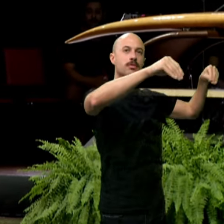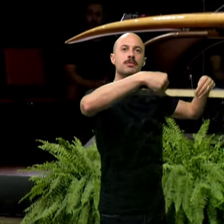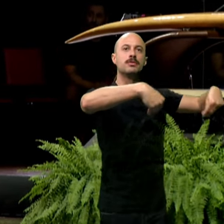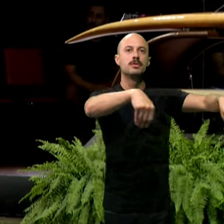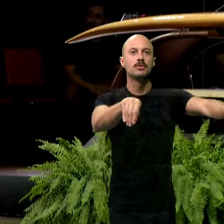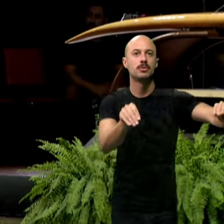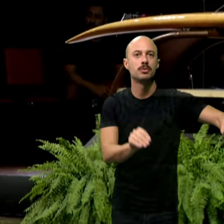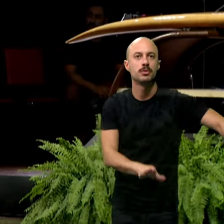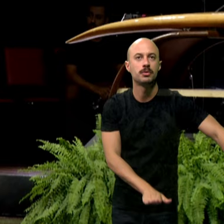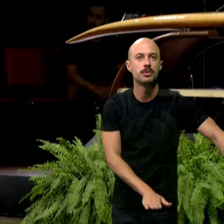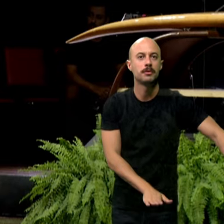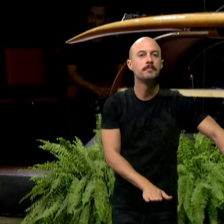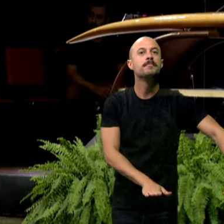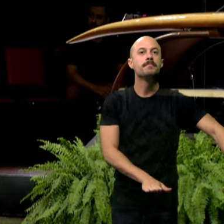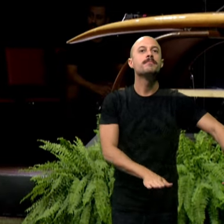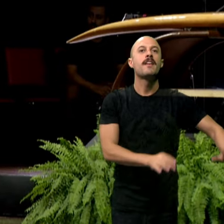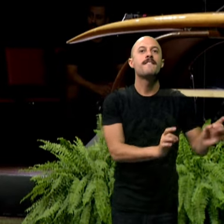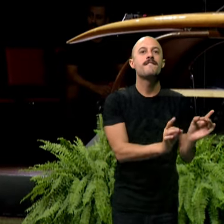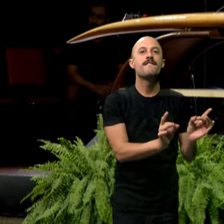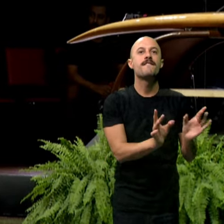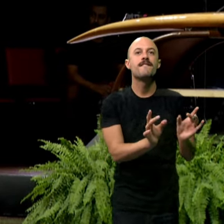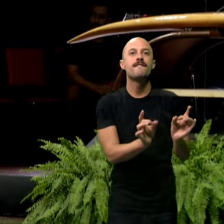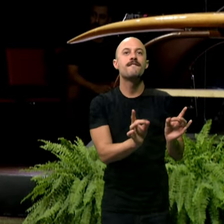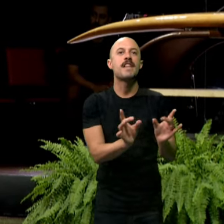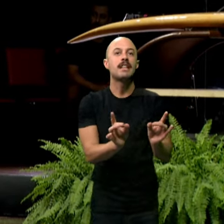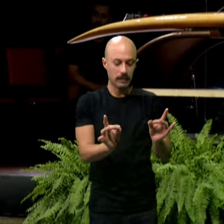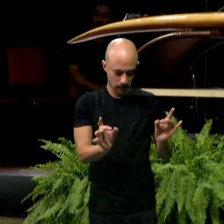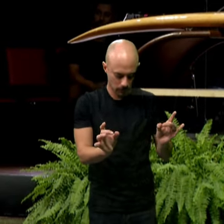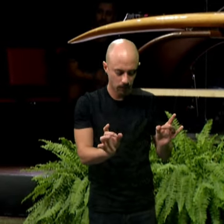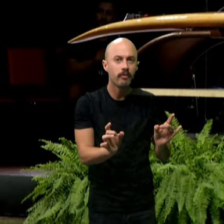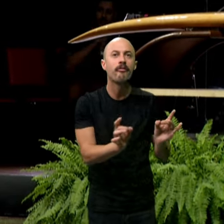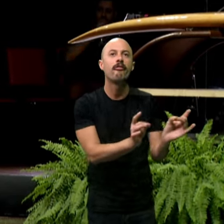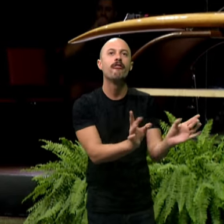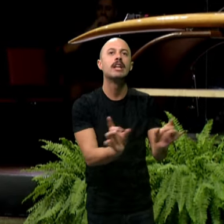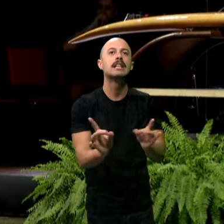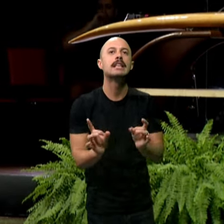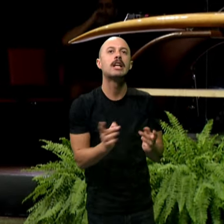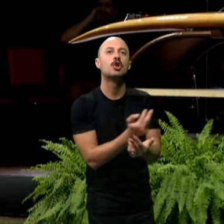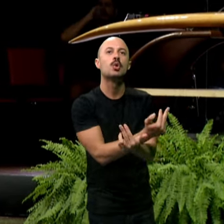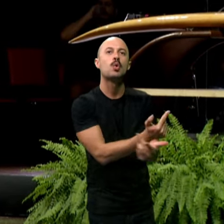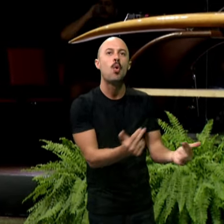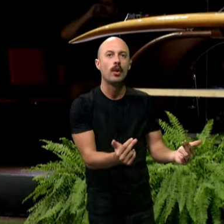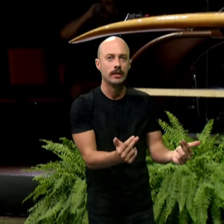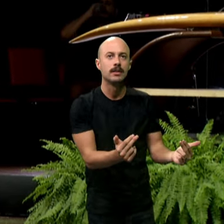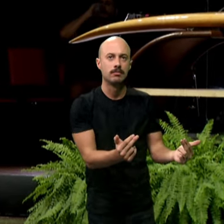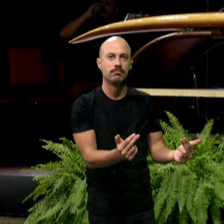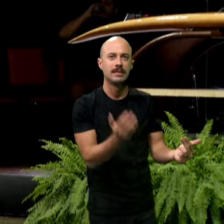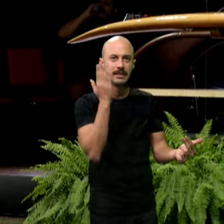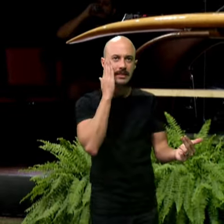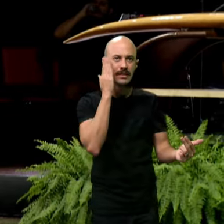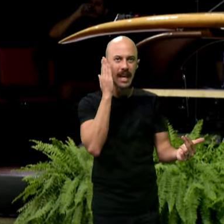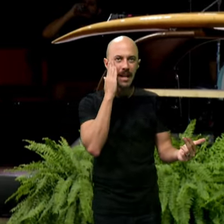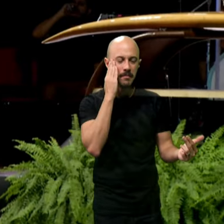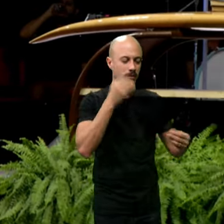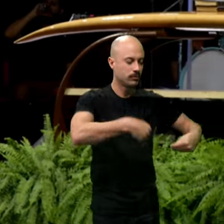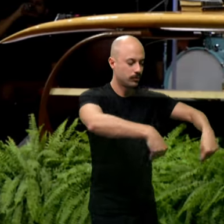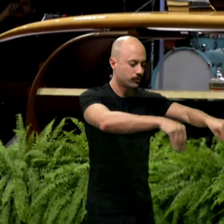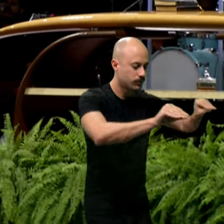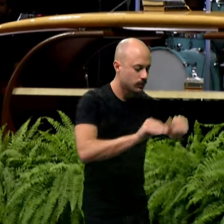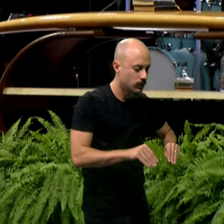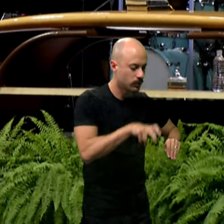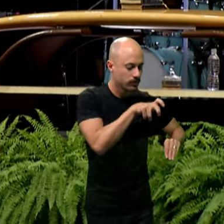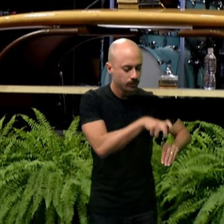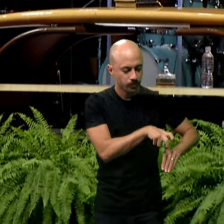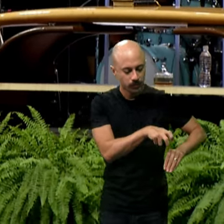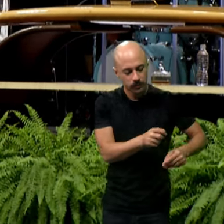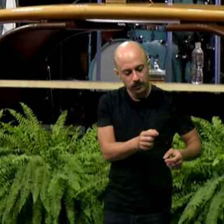coisas quando jogam uma lona e começa a vender algo e quando vem a polícia ali? Bom, no centro de Montevideo havia um cara com uma lona